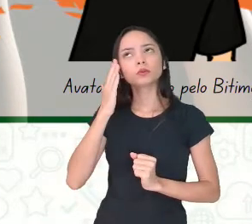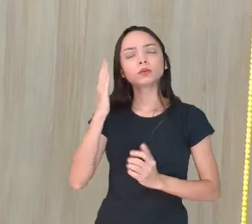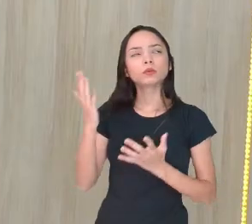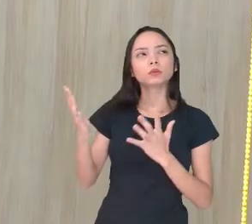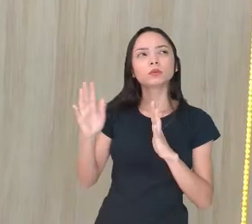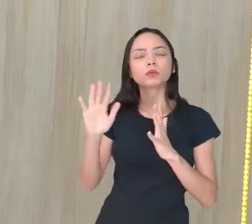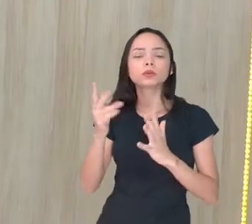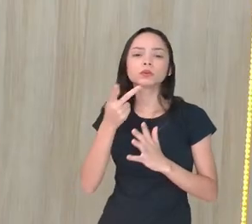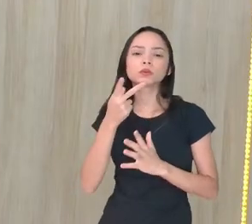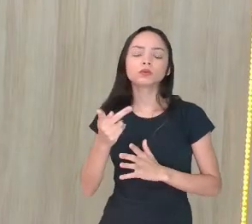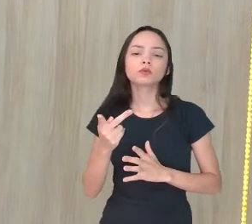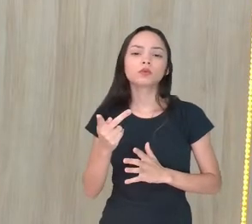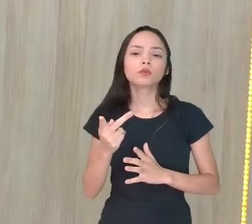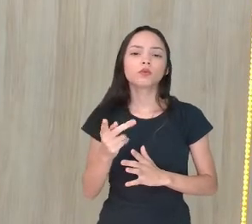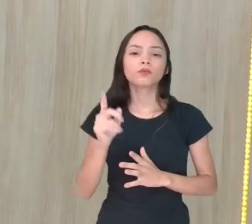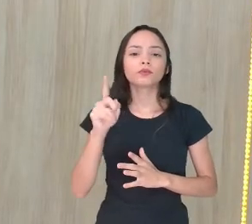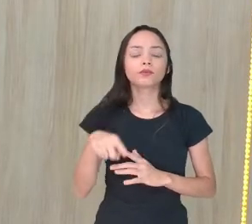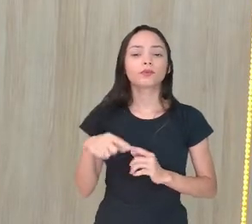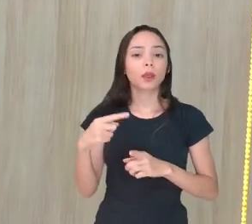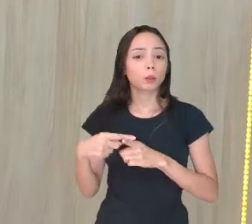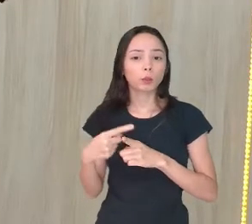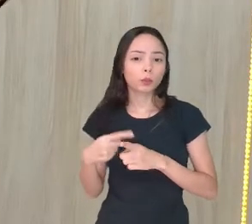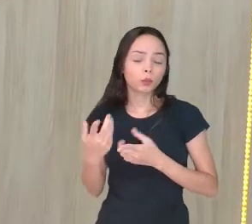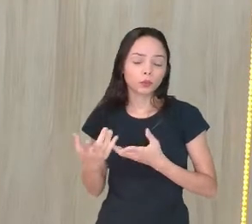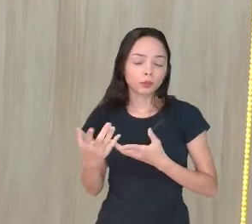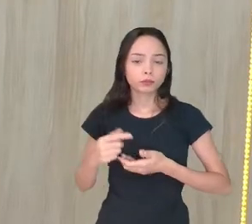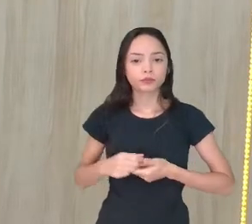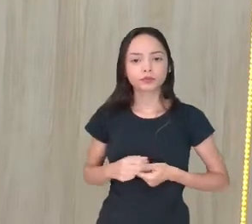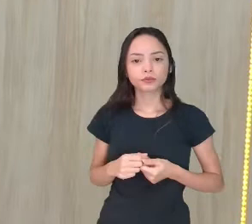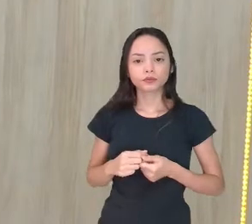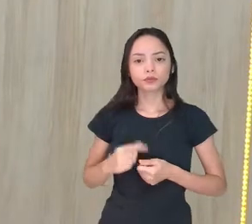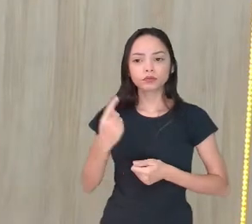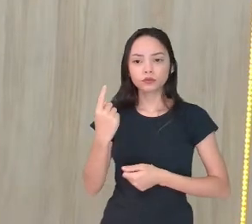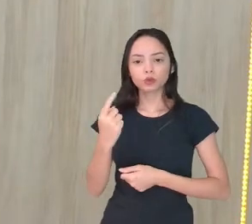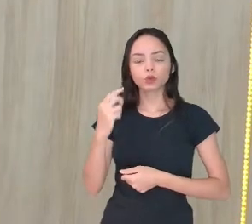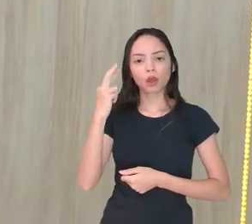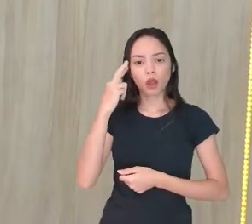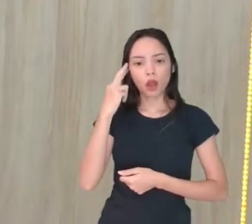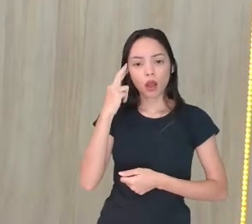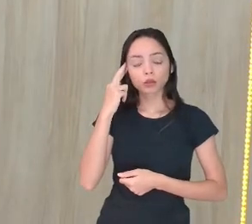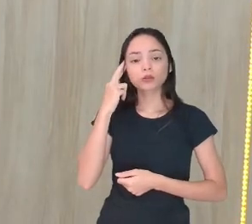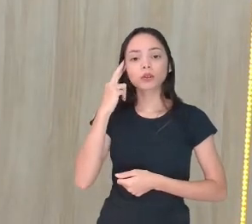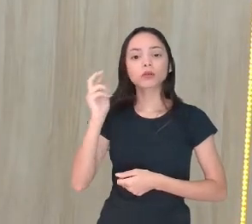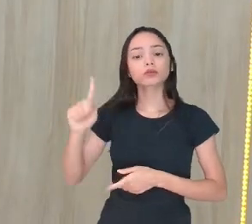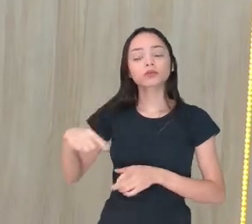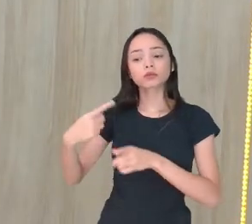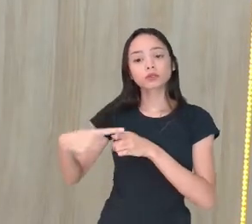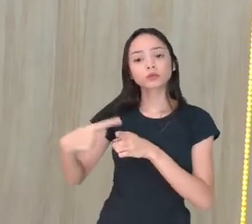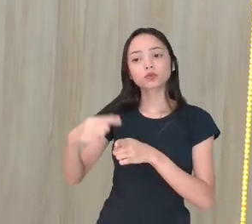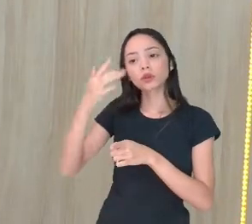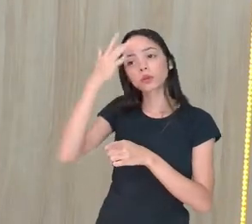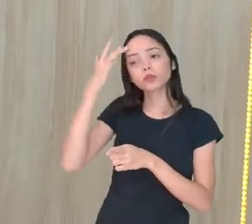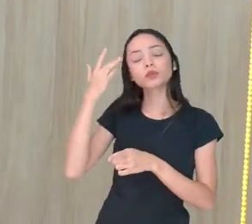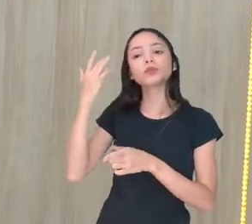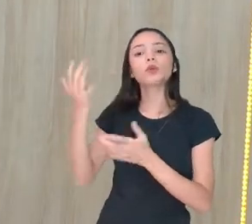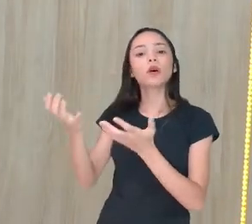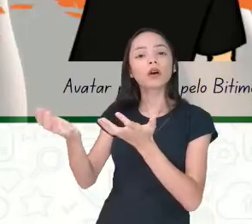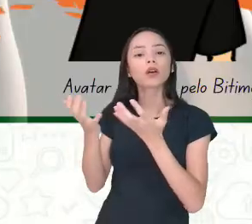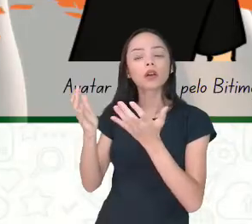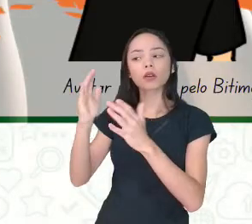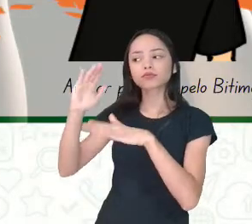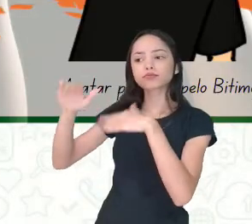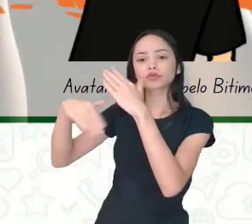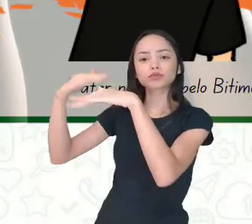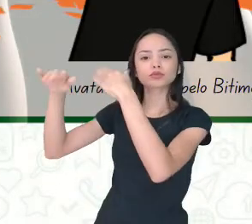pode dizer, por exemplo, né, que uma das razões para isso é que essas pessoas elas desejam a construção de uma